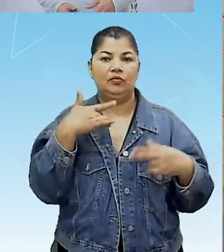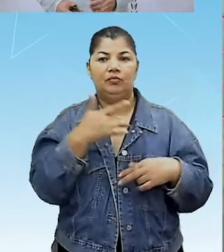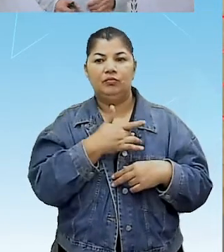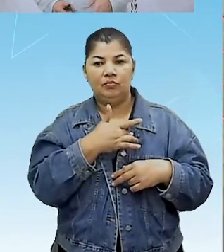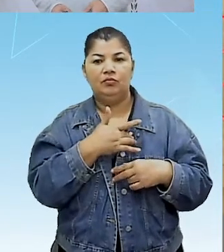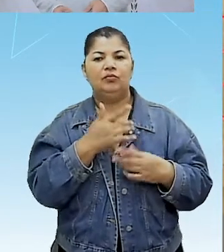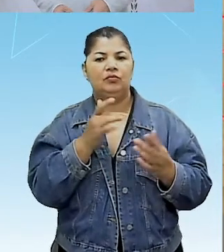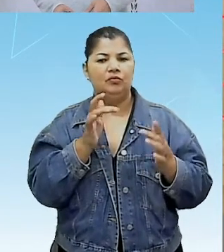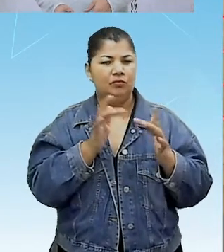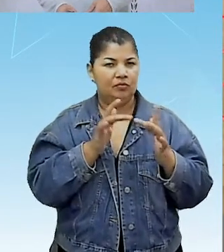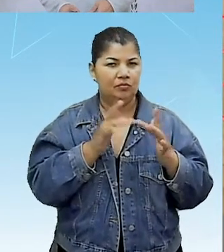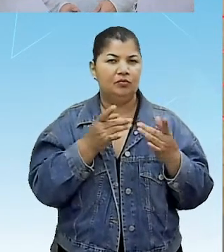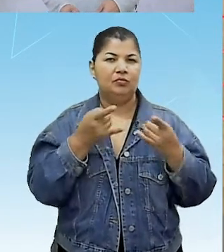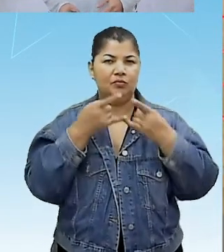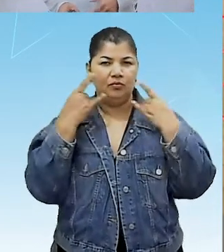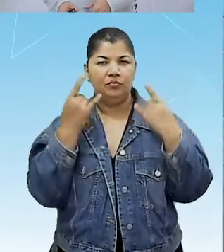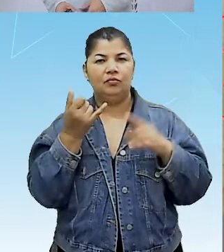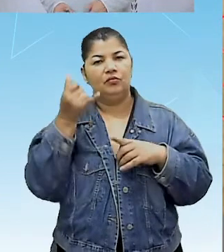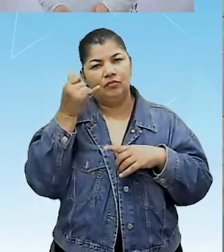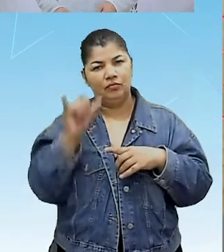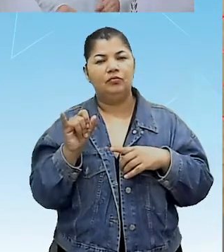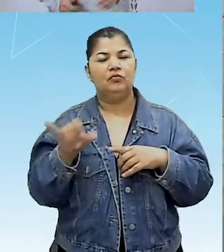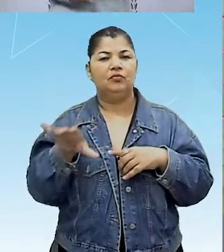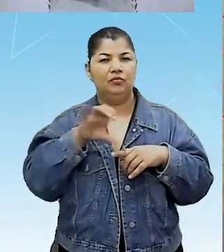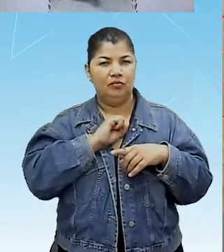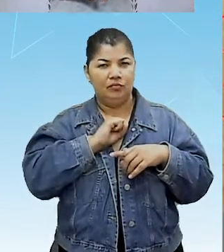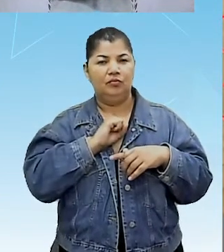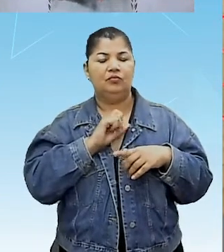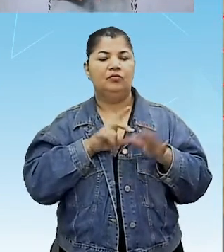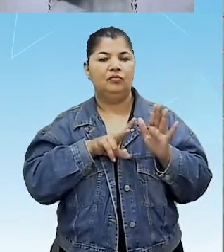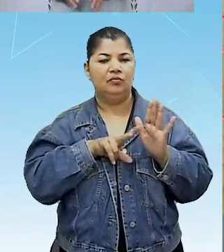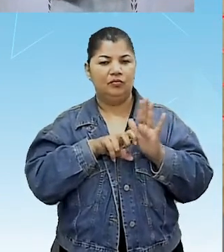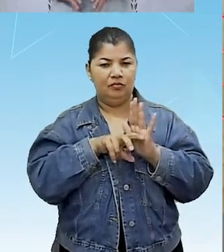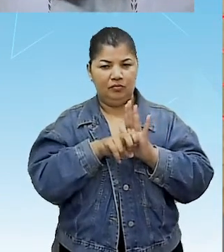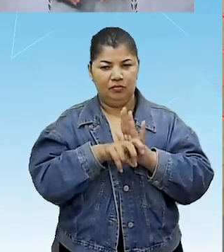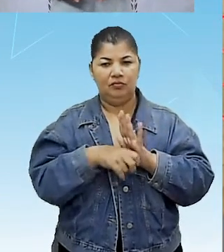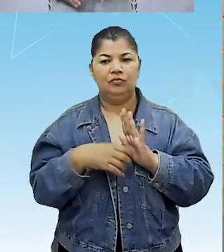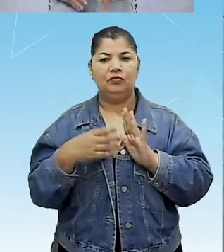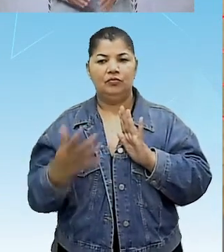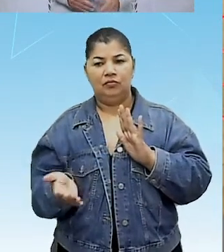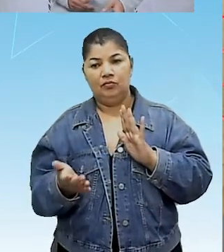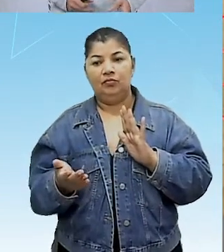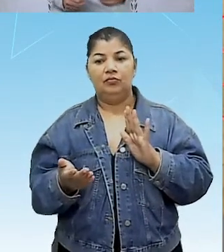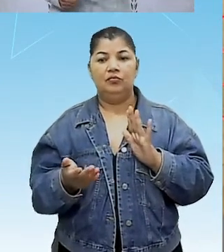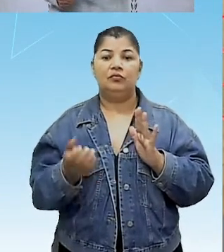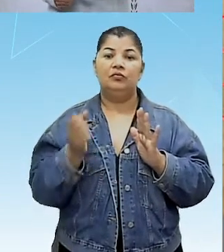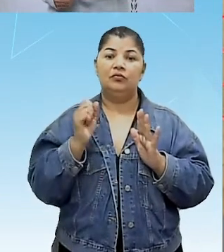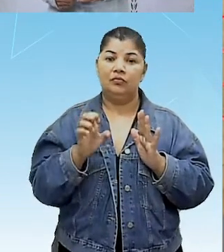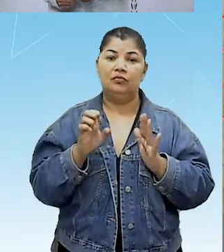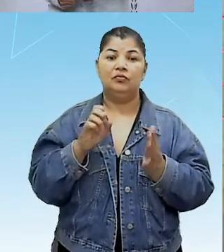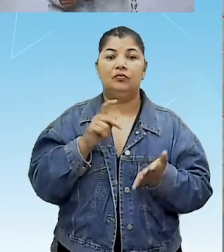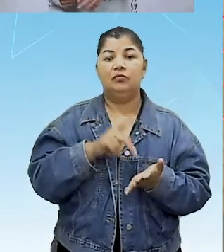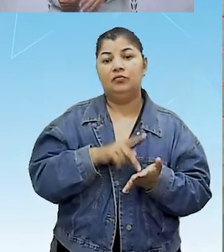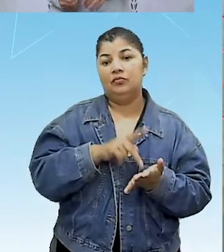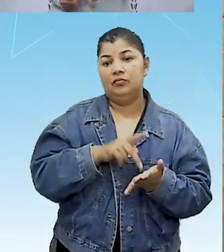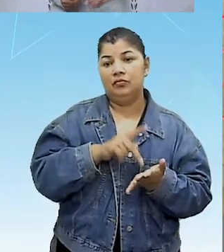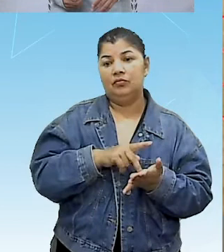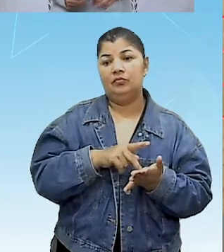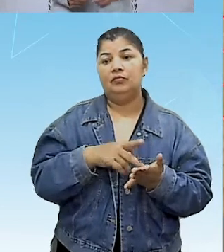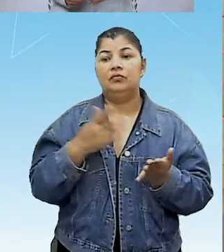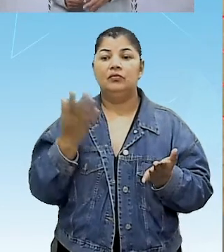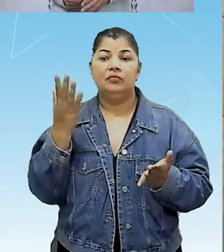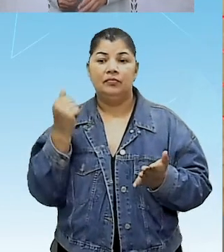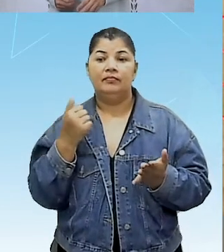impedir a propagação dos vírus entre os indivíduos. Quando isso pode ser verdadeiro, determinadas as máscaras